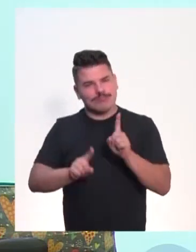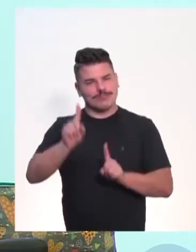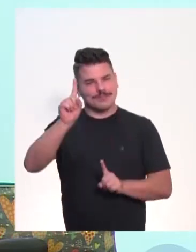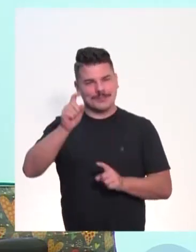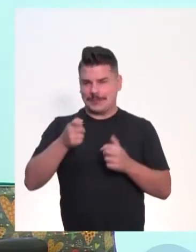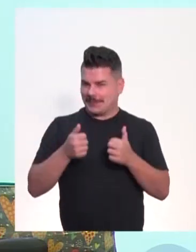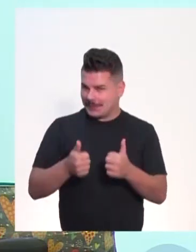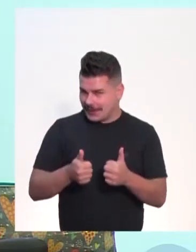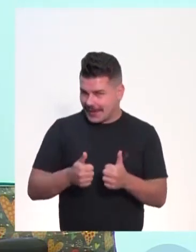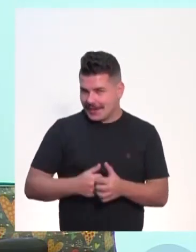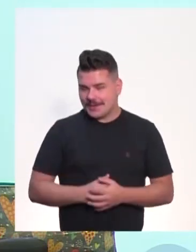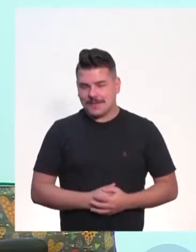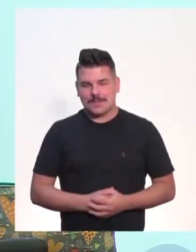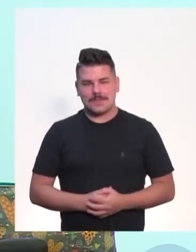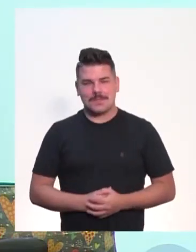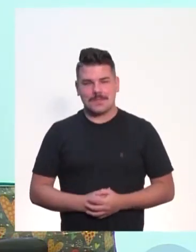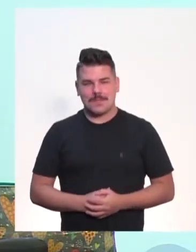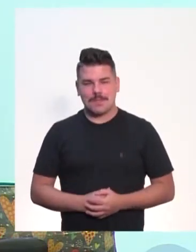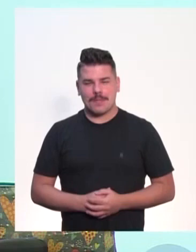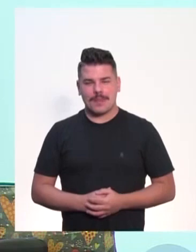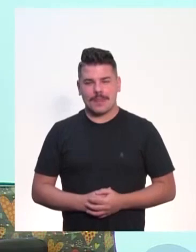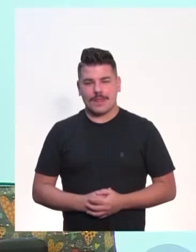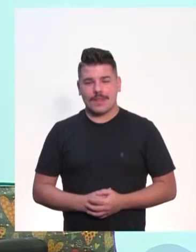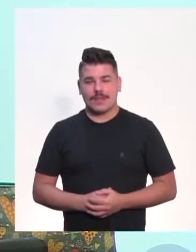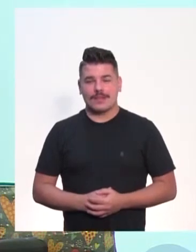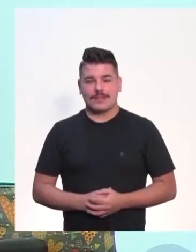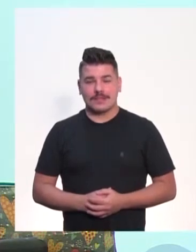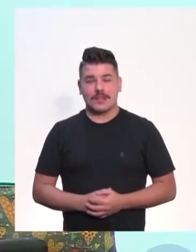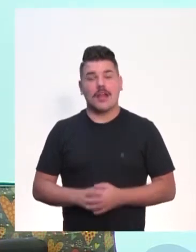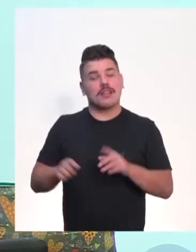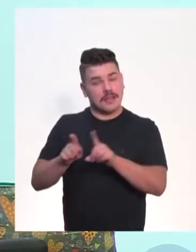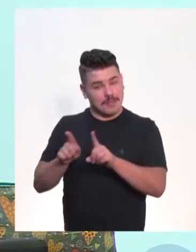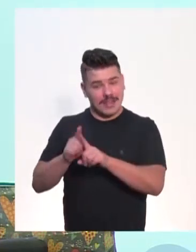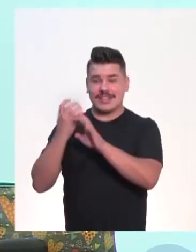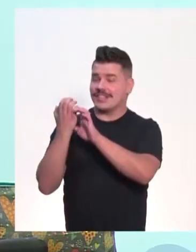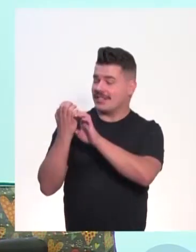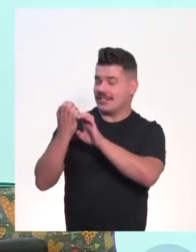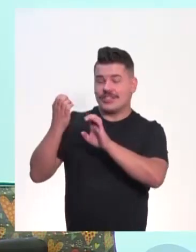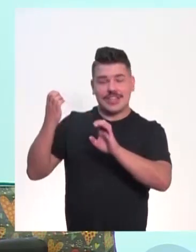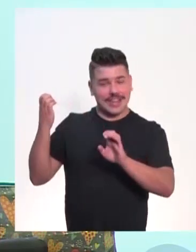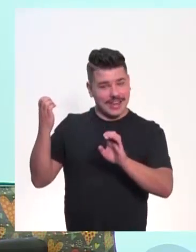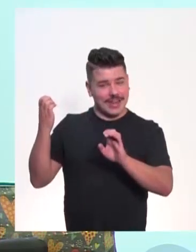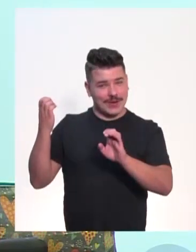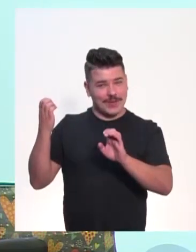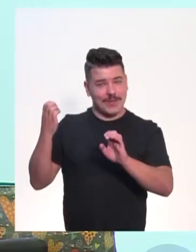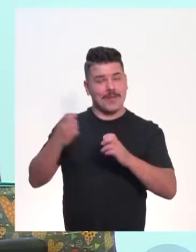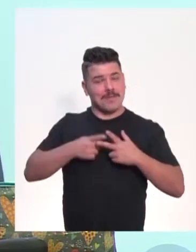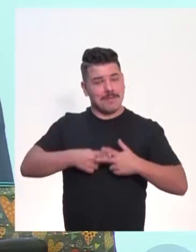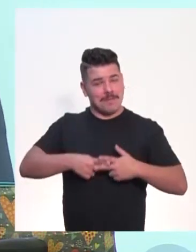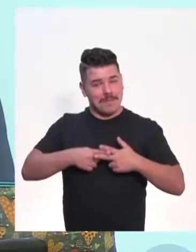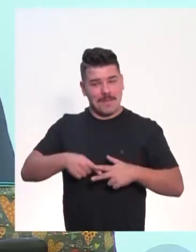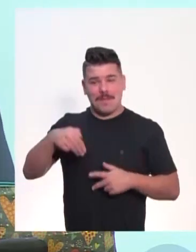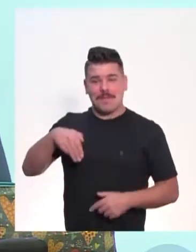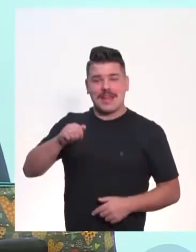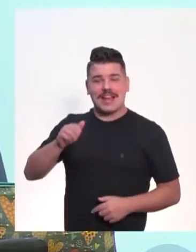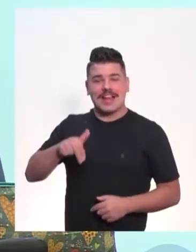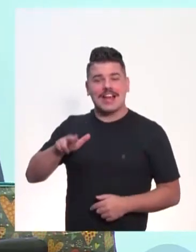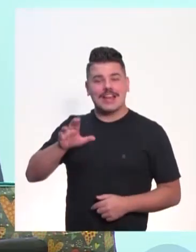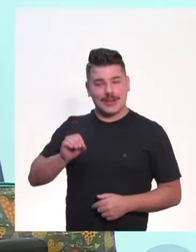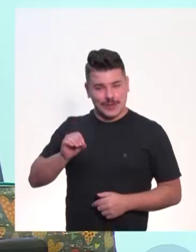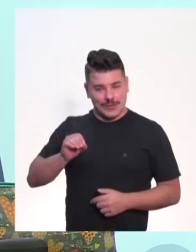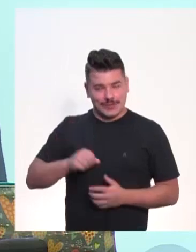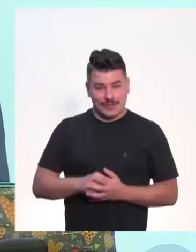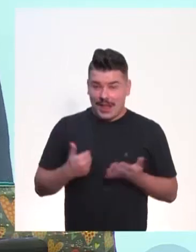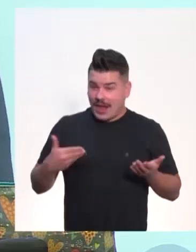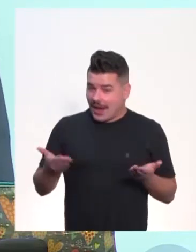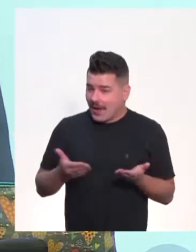bom, acho que engenheiro mecânico, perfeito. O que eu vou precisar que vocês façam